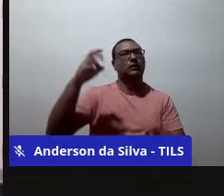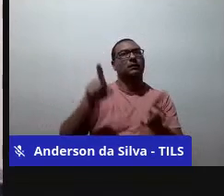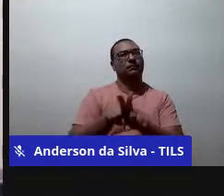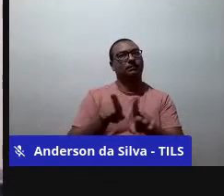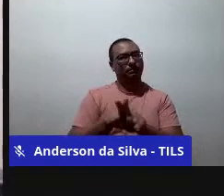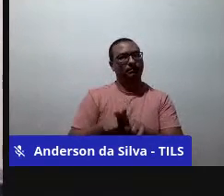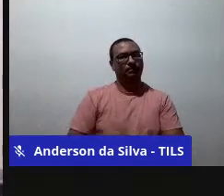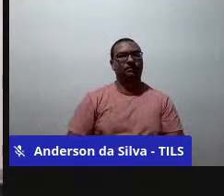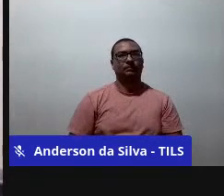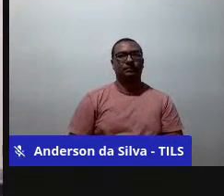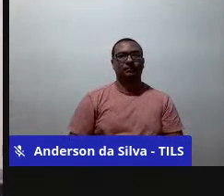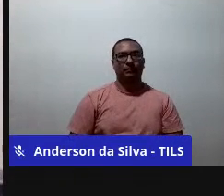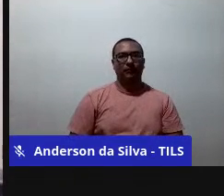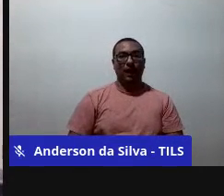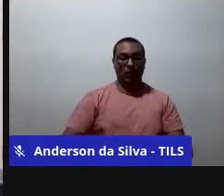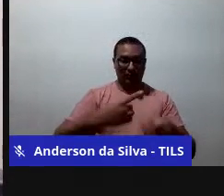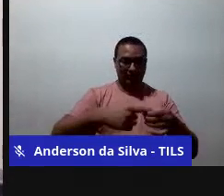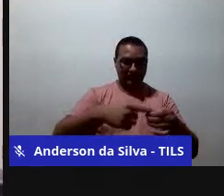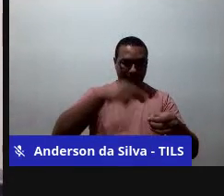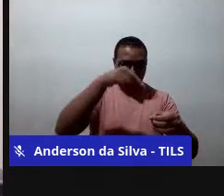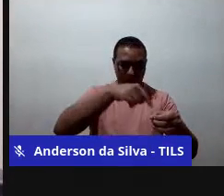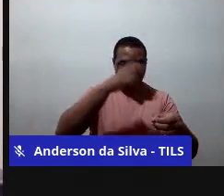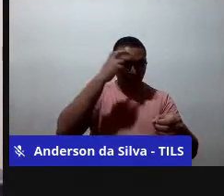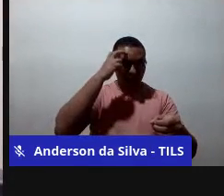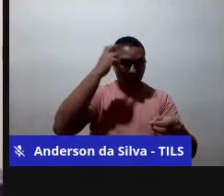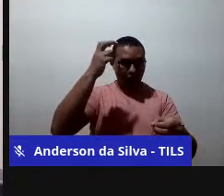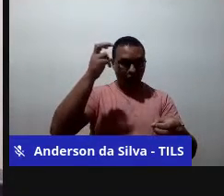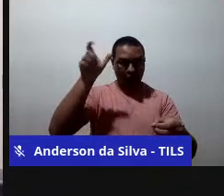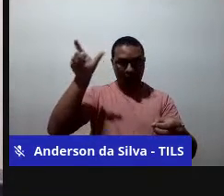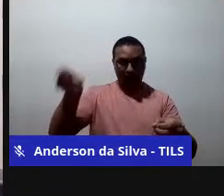E as cidades inteligentes e os humanos